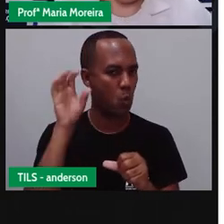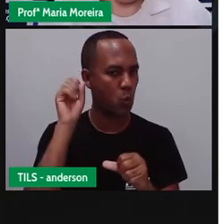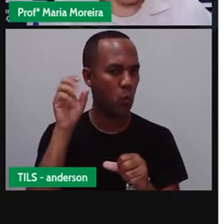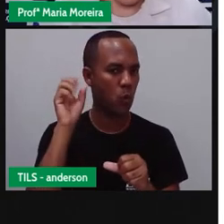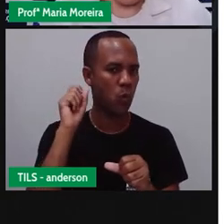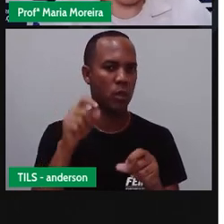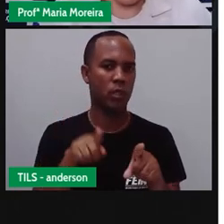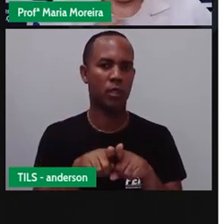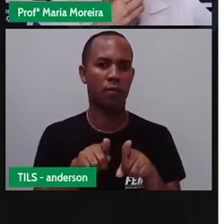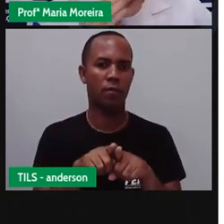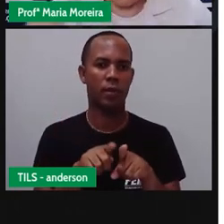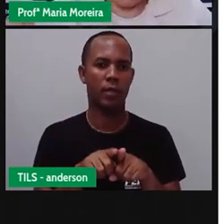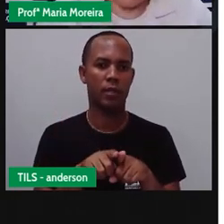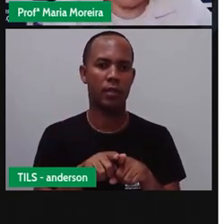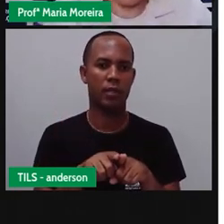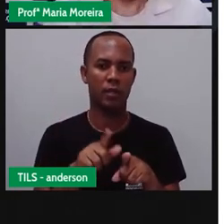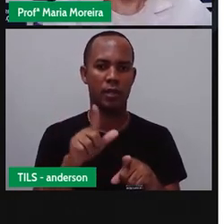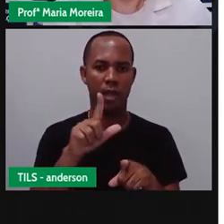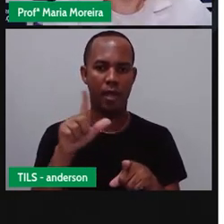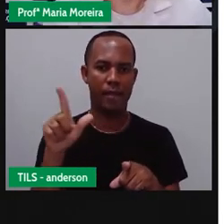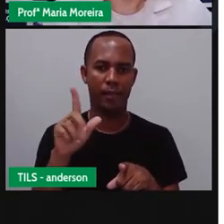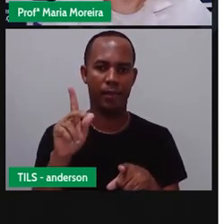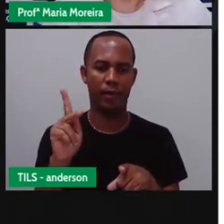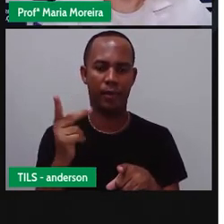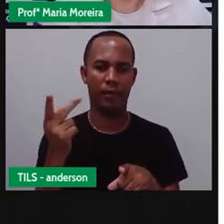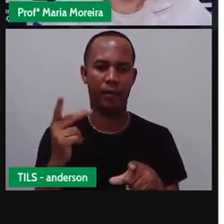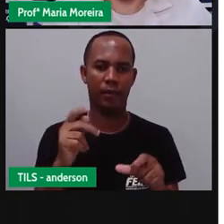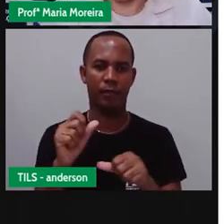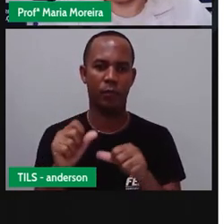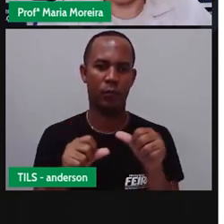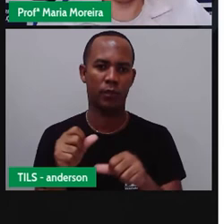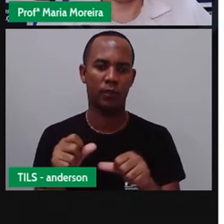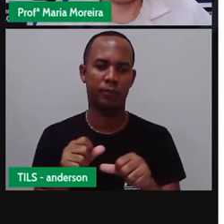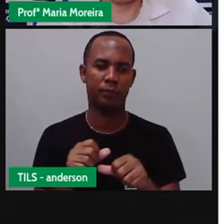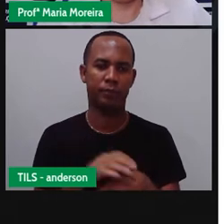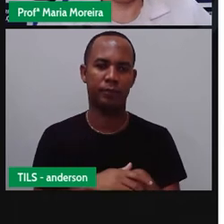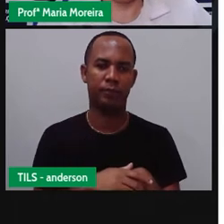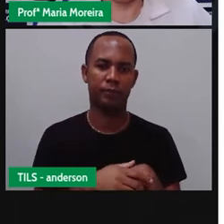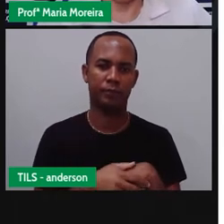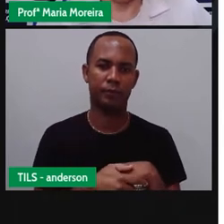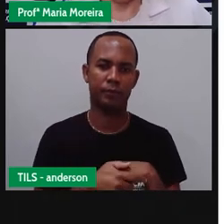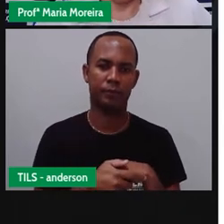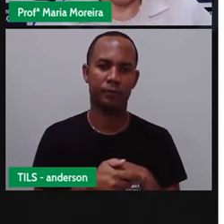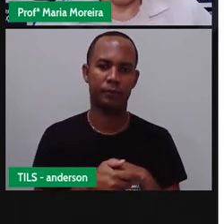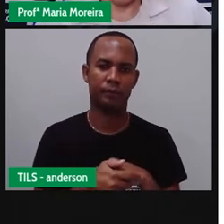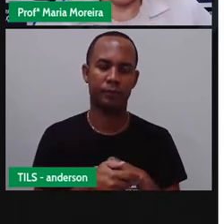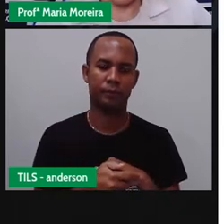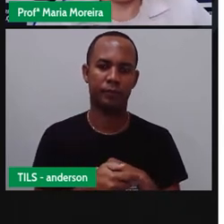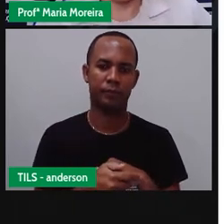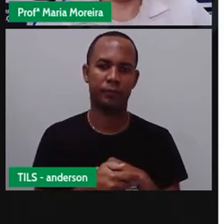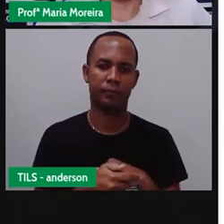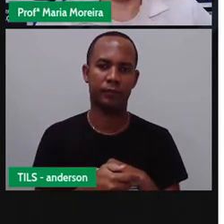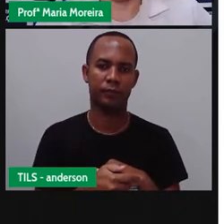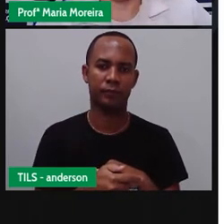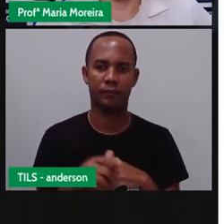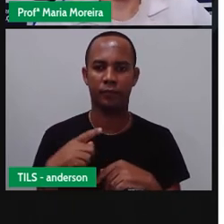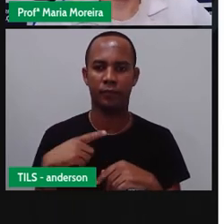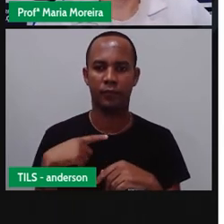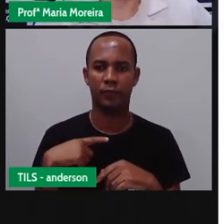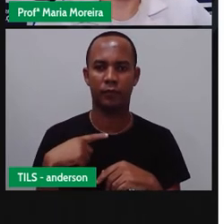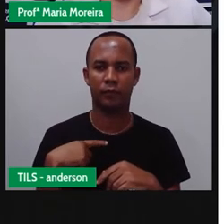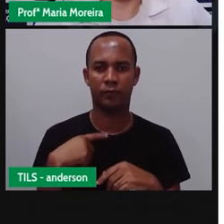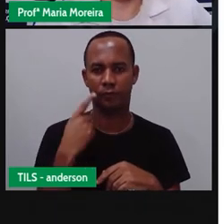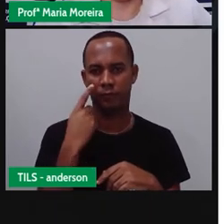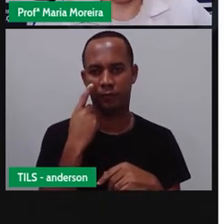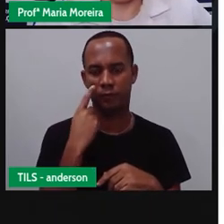então é o h com essas letrinhas aí muda o som tá é bom E aí temos o